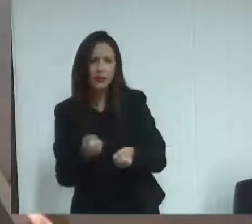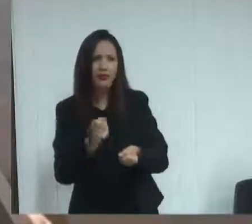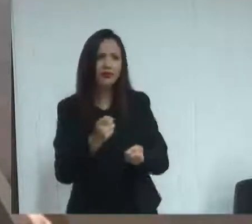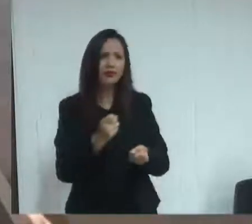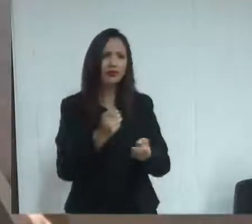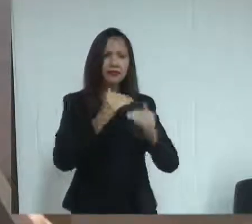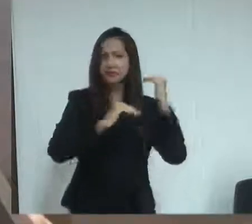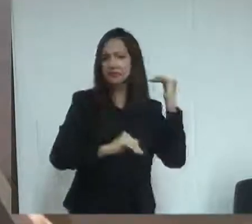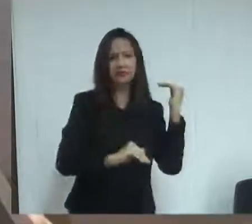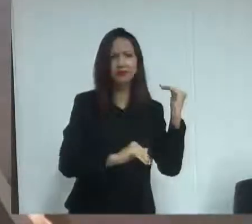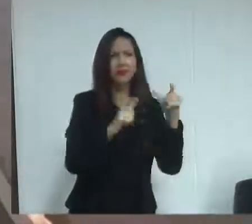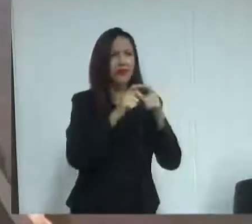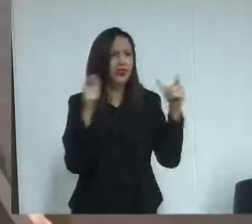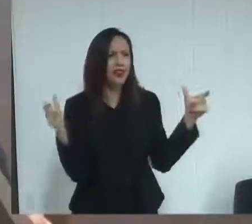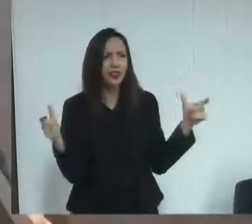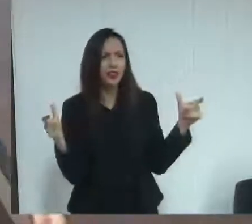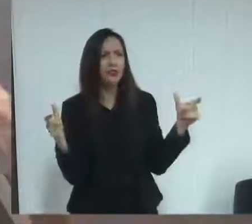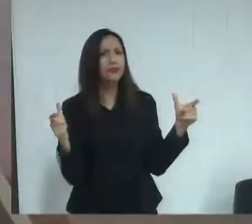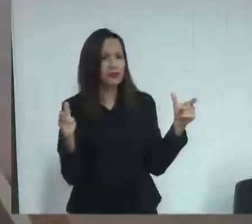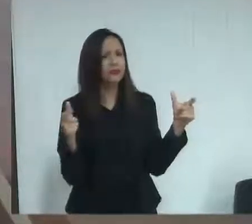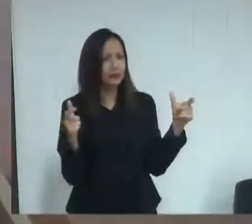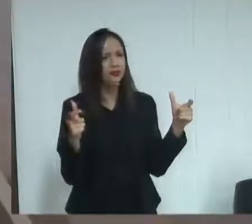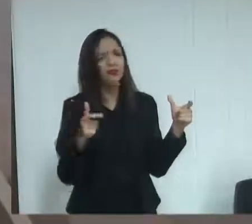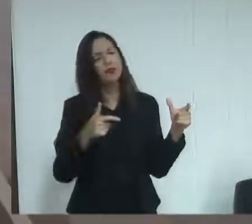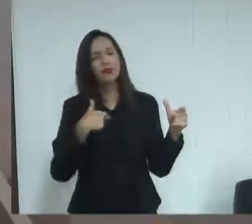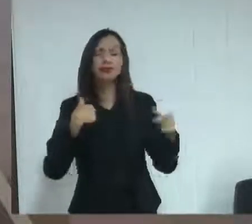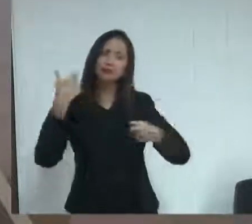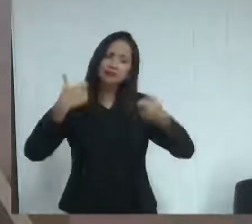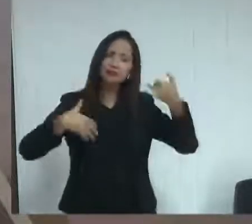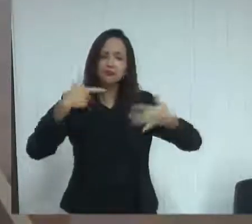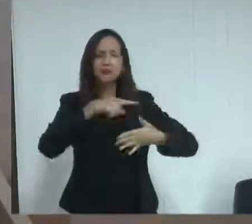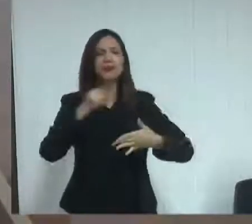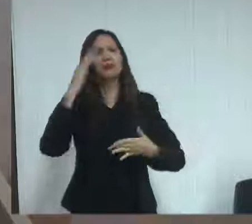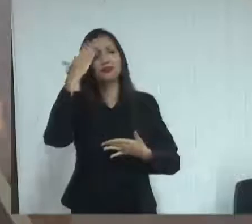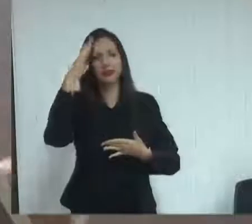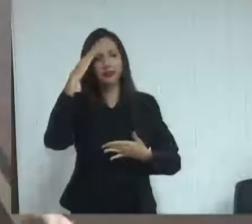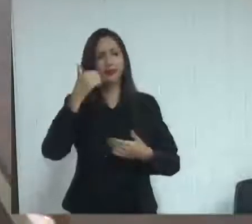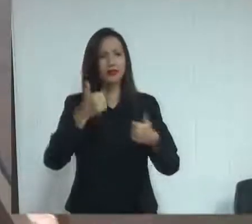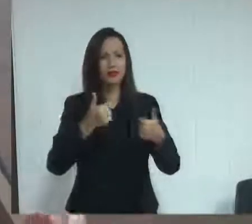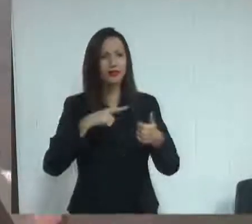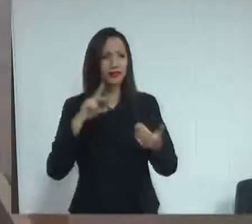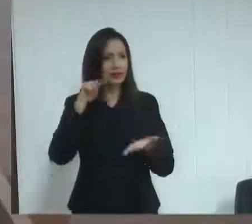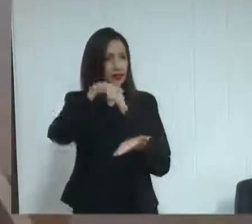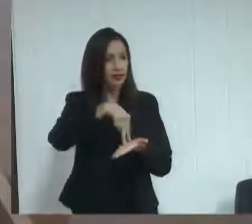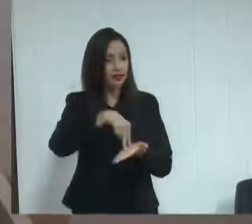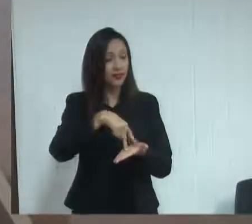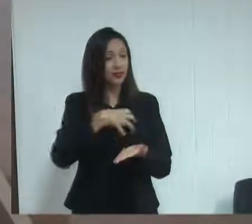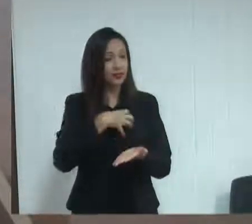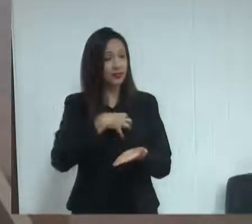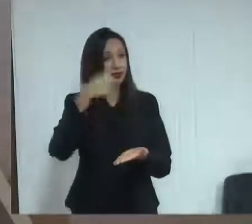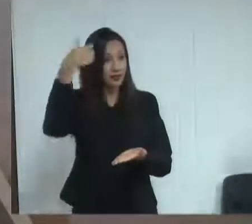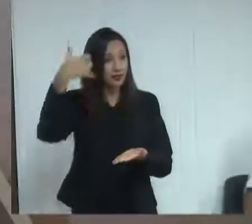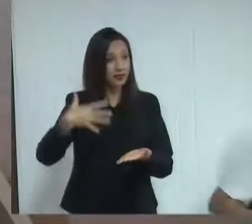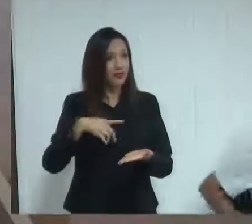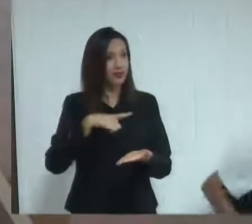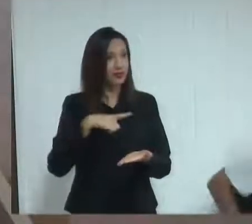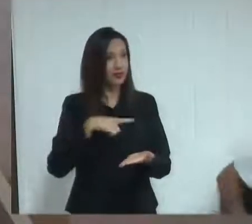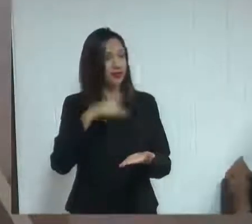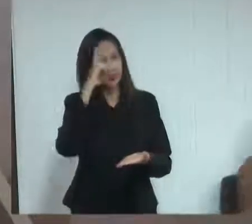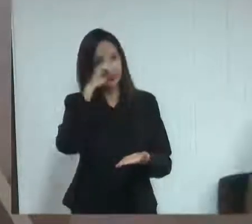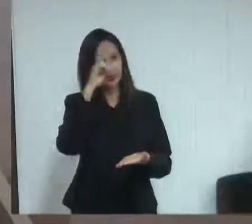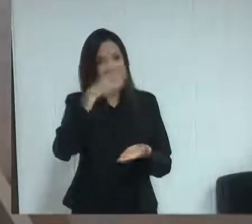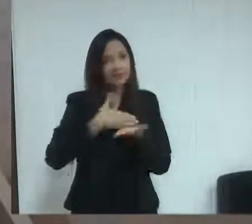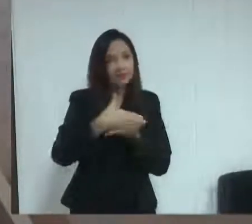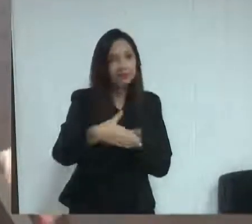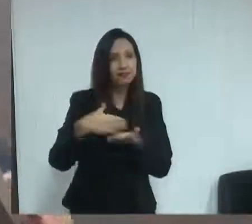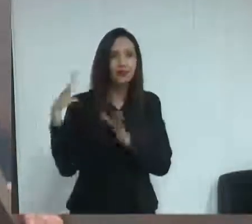relativo. Mas, em sua maioria, aceitava as nossas explicações. Mas, de qualquer forma, venho aqui esclarecer. É bom a gente lembrar, a princípio,